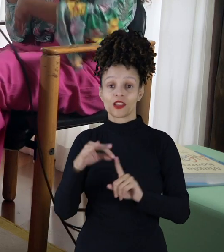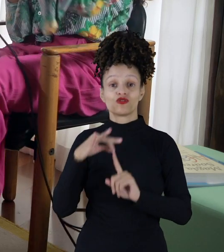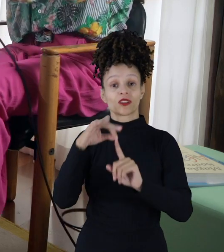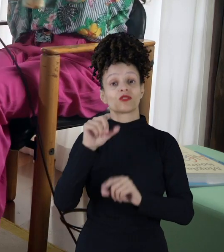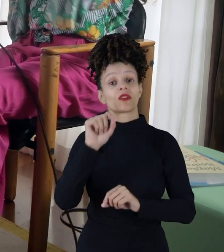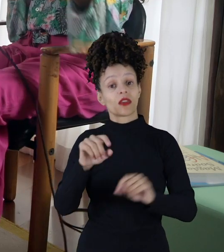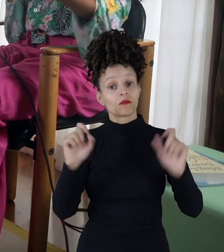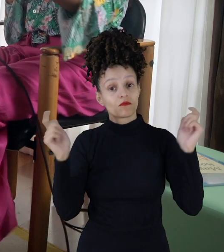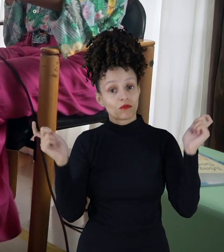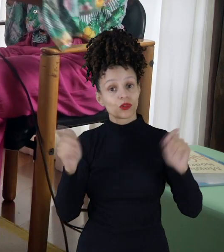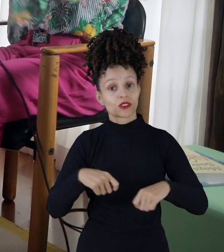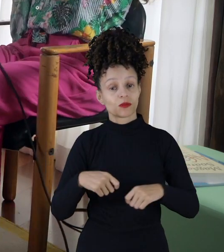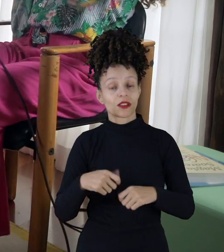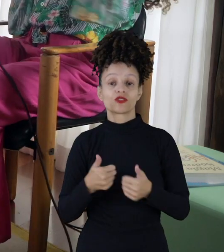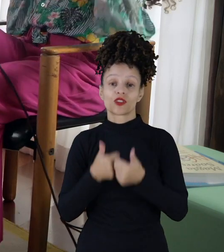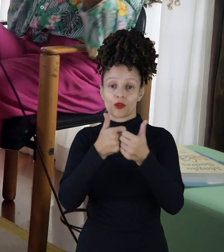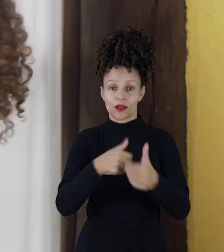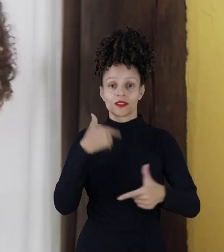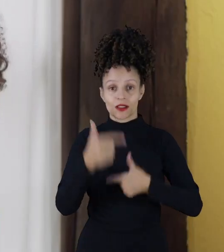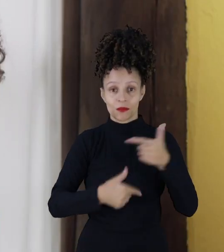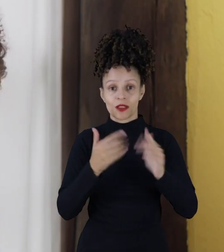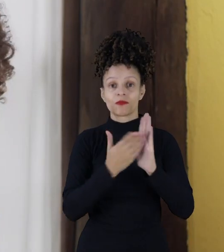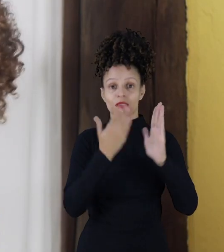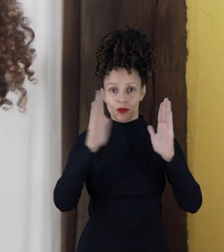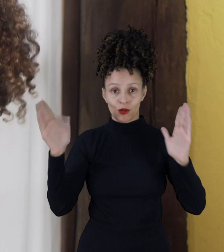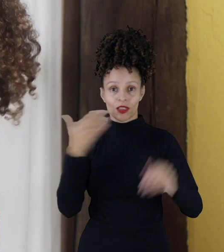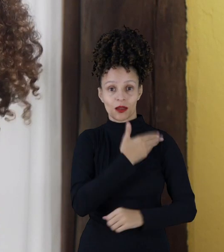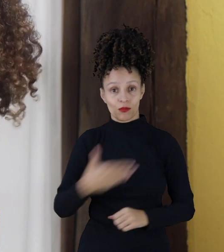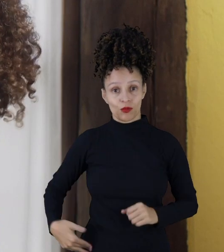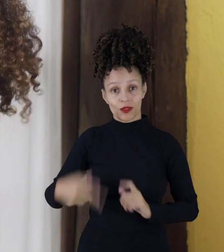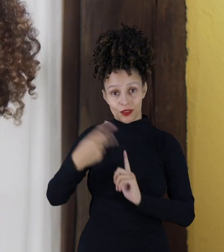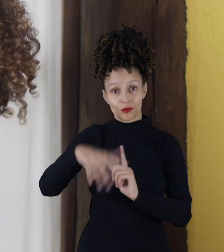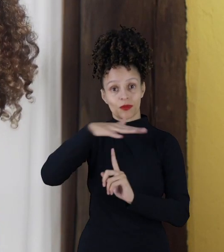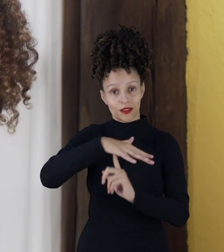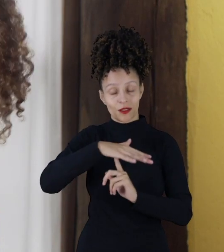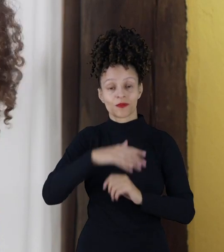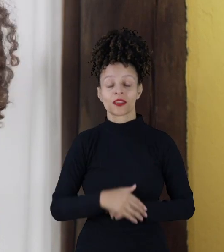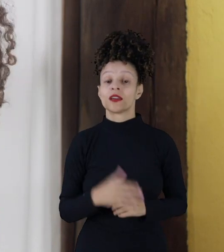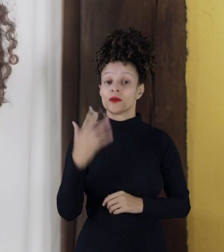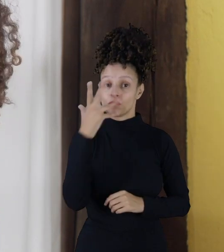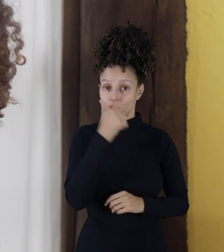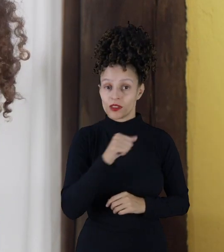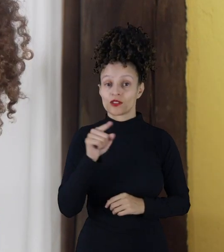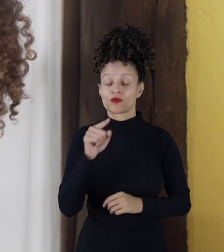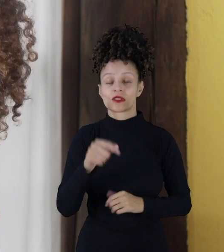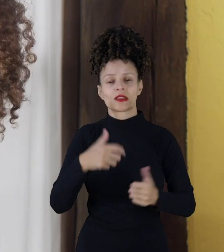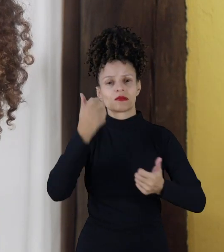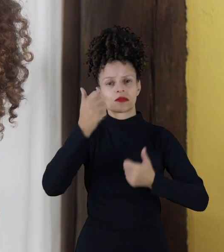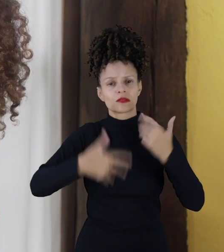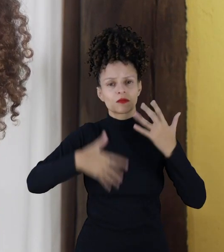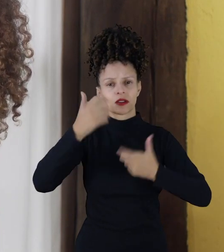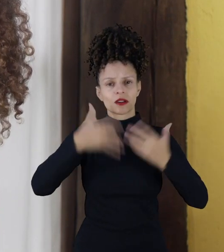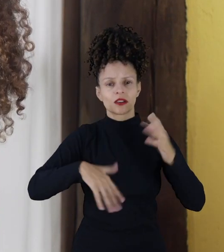né, indicamos para quem tem a possibilidade de acompanhar esse trabalho na Biblioteca Pública aqui do Paraná, né? E é muito bonito quando você